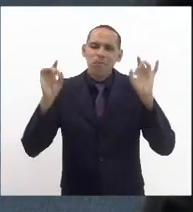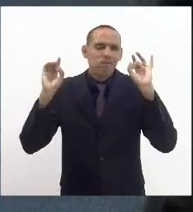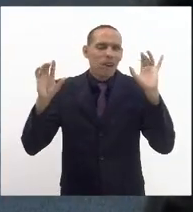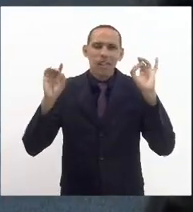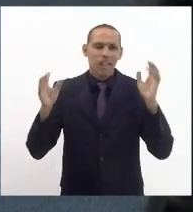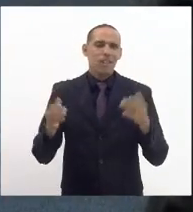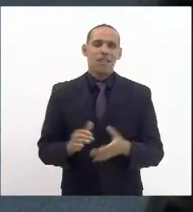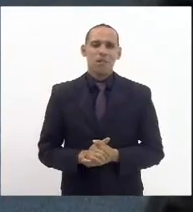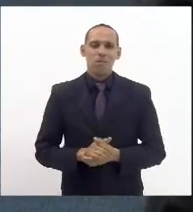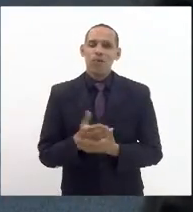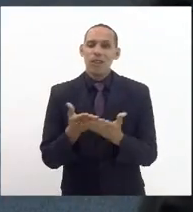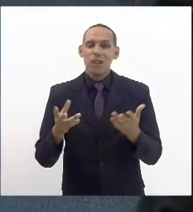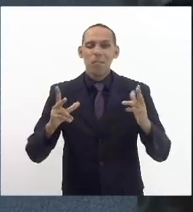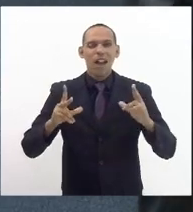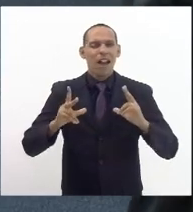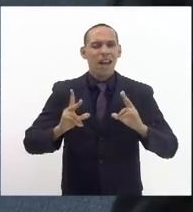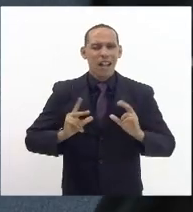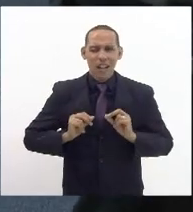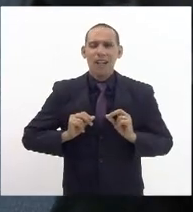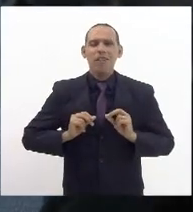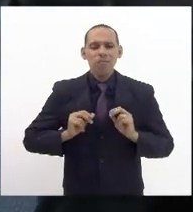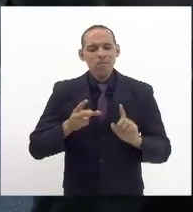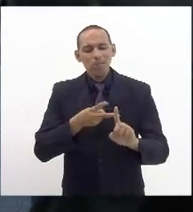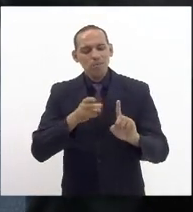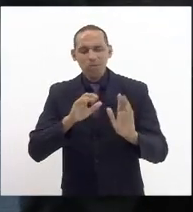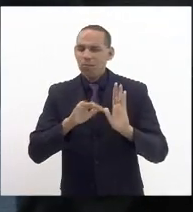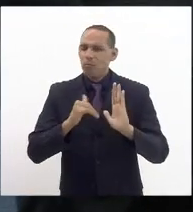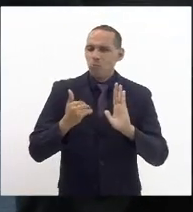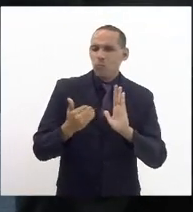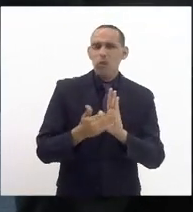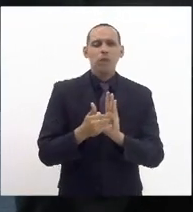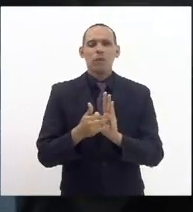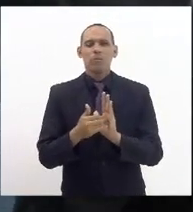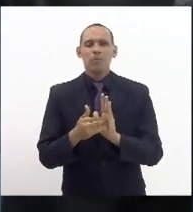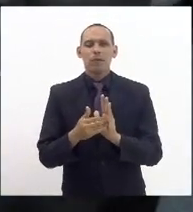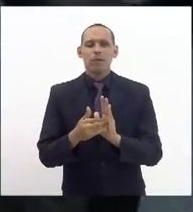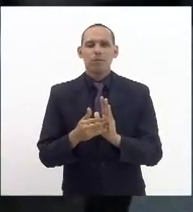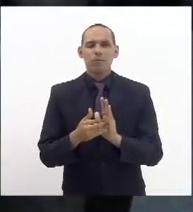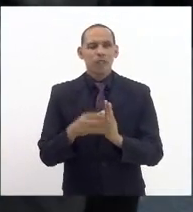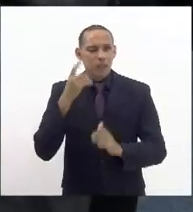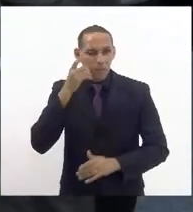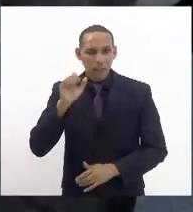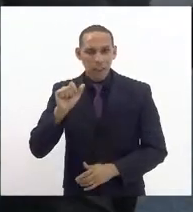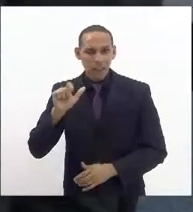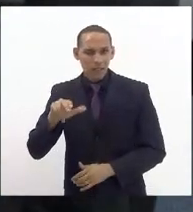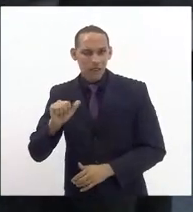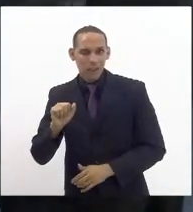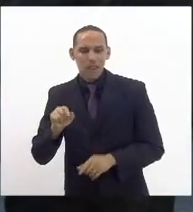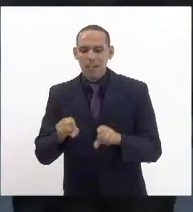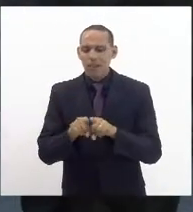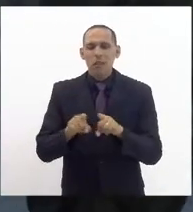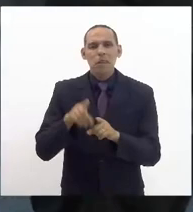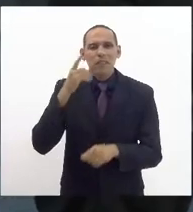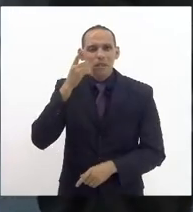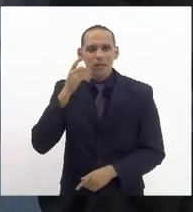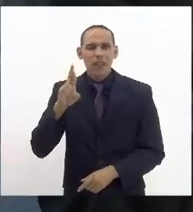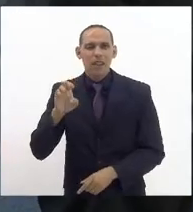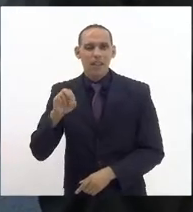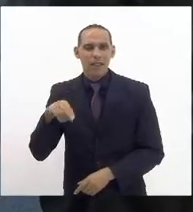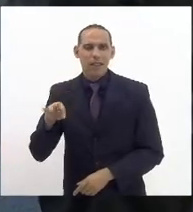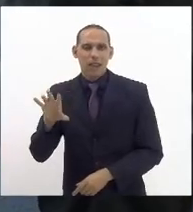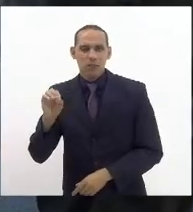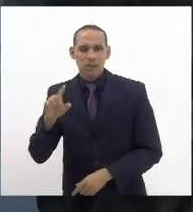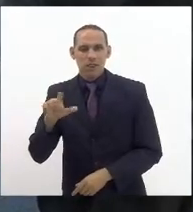fazem. Vocês merecem todos os reconhecimentos, não somente pela deputada Lana Passos, pelo deputado Renato